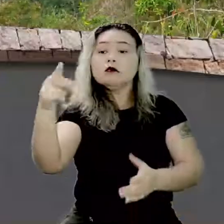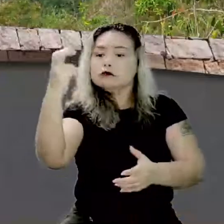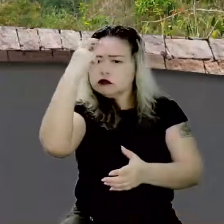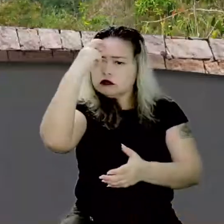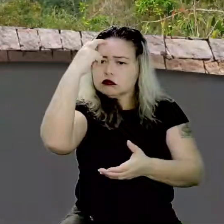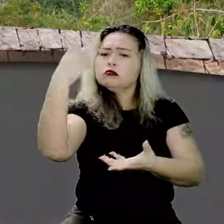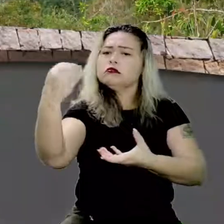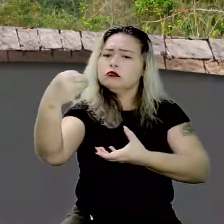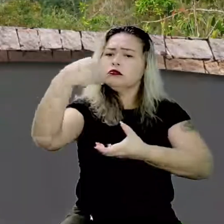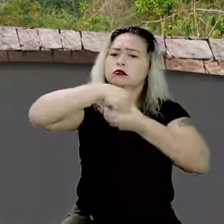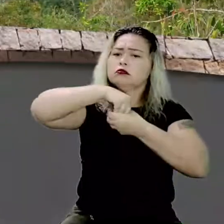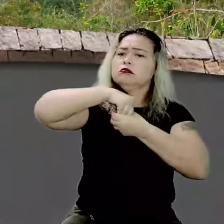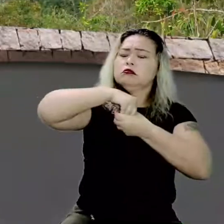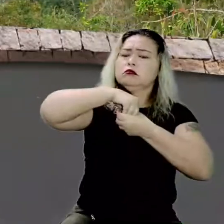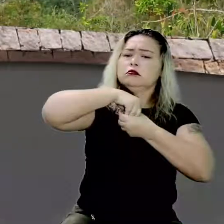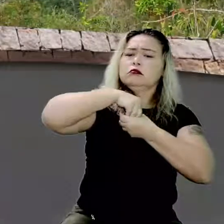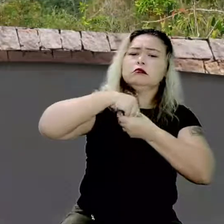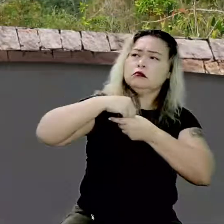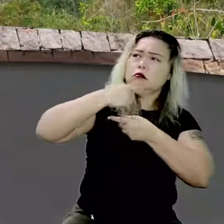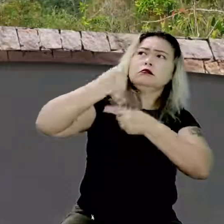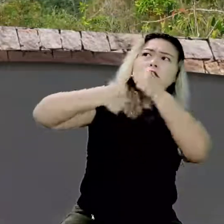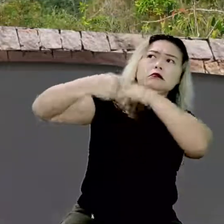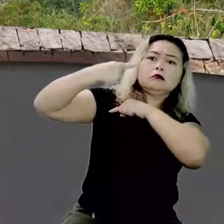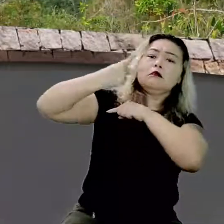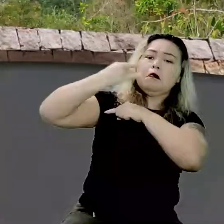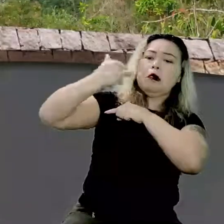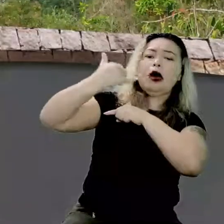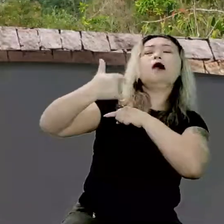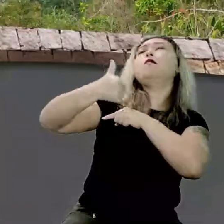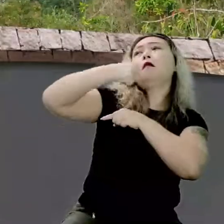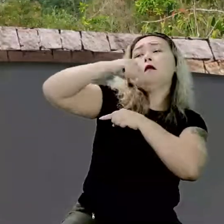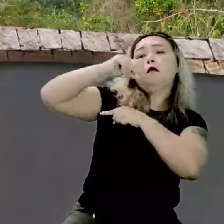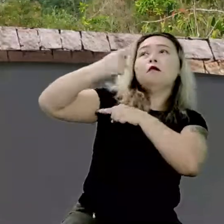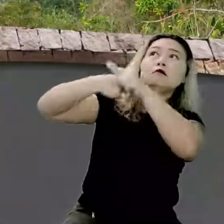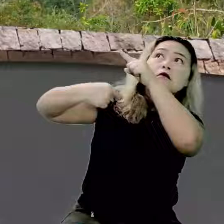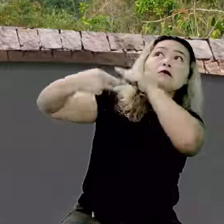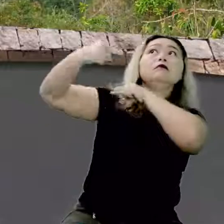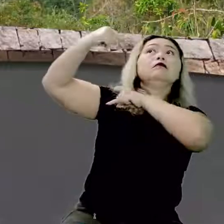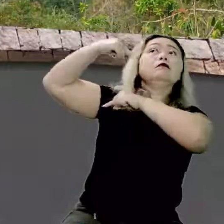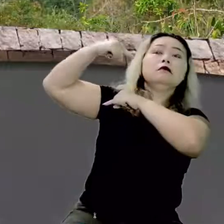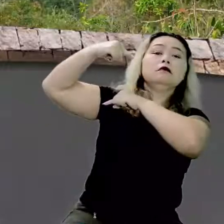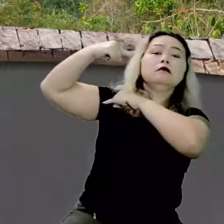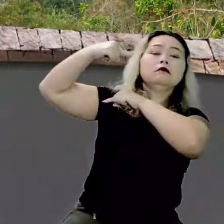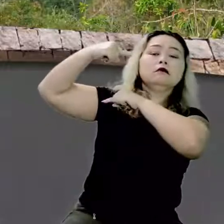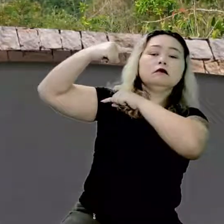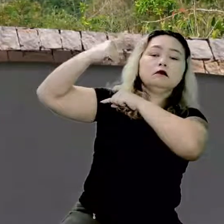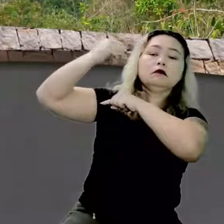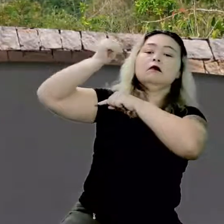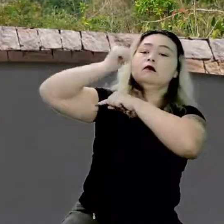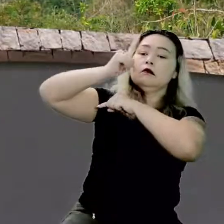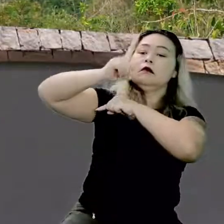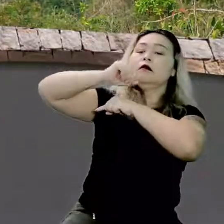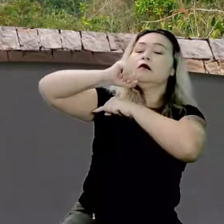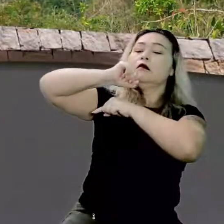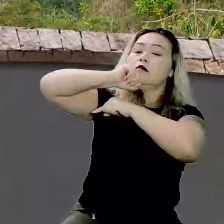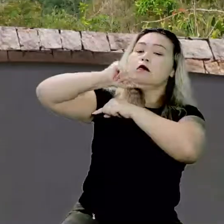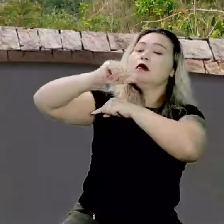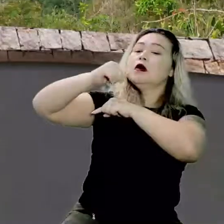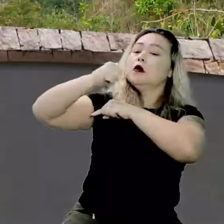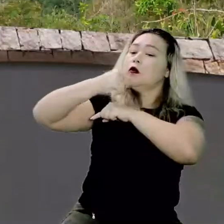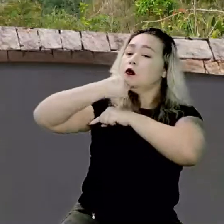cultura, que você herdou dos seus pais, que os seus pais herdaram dos seus avós,